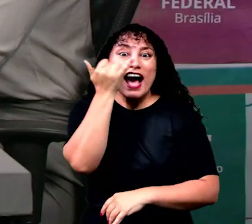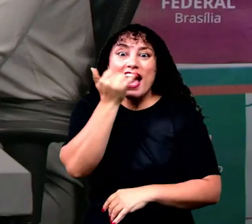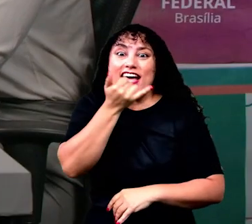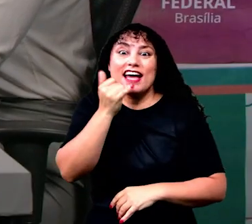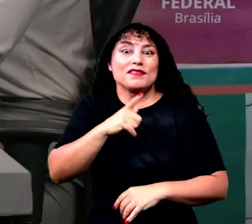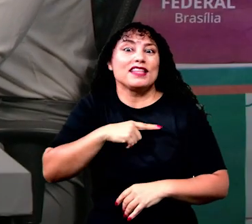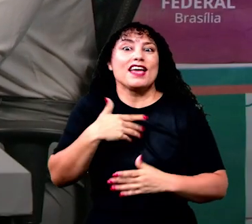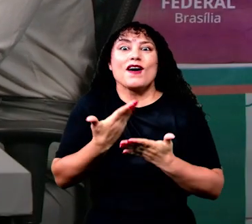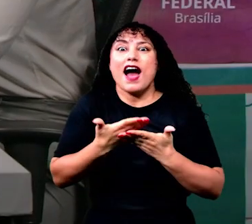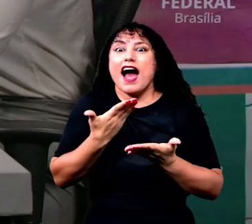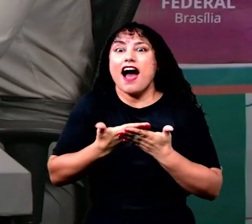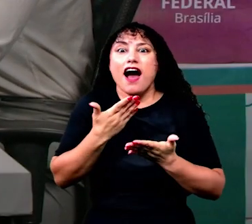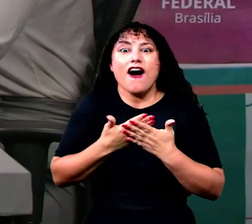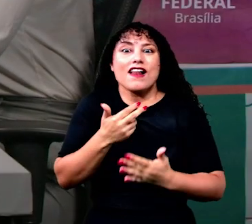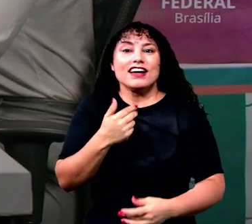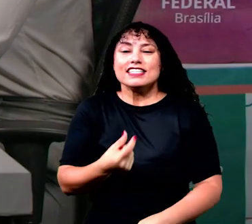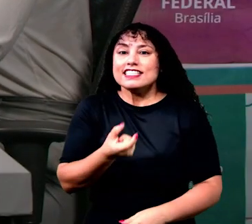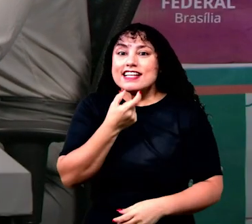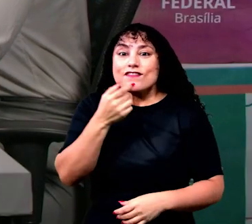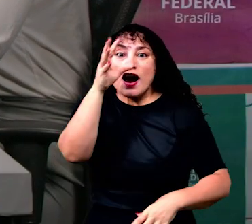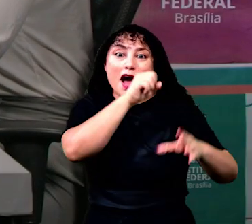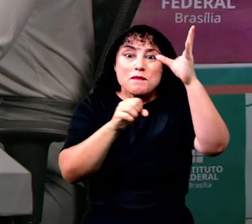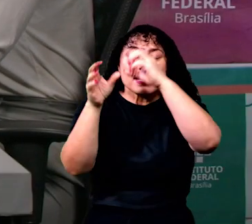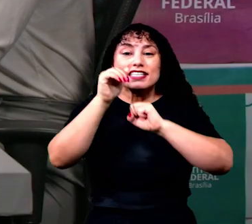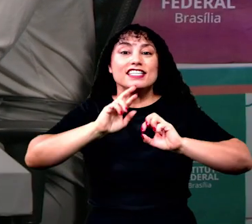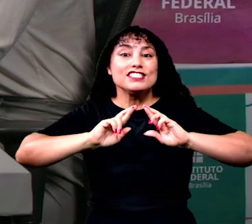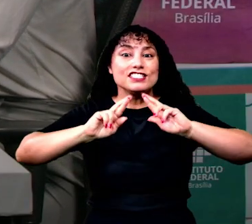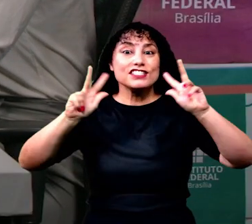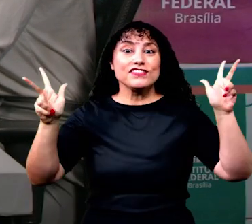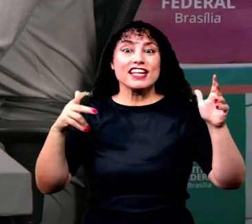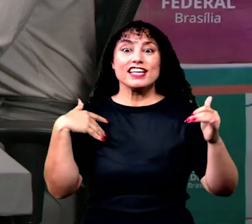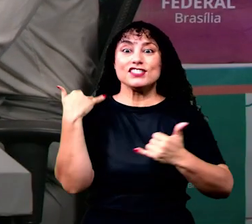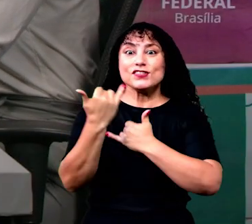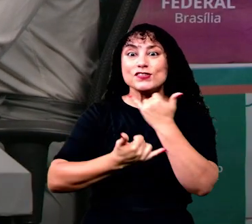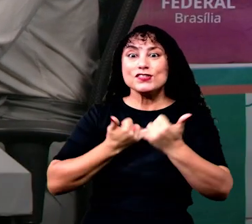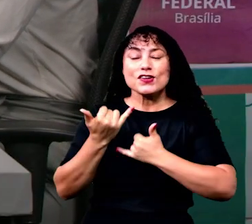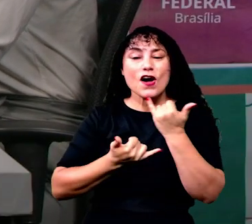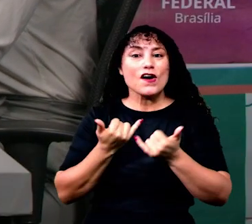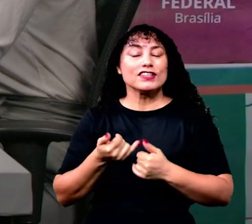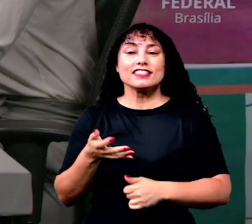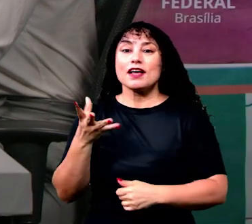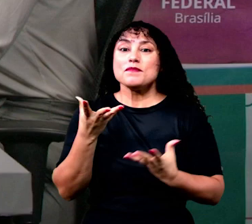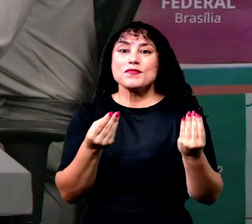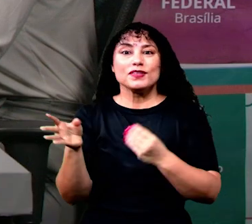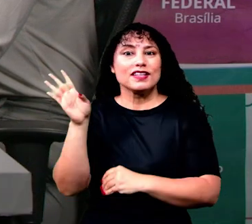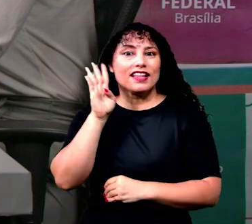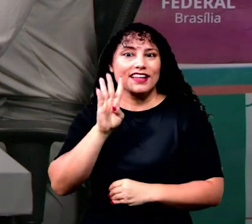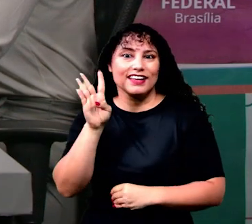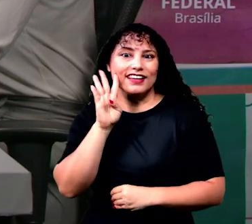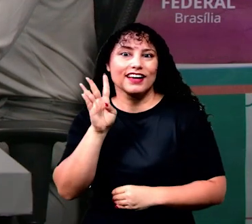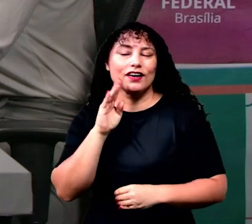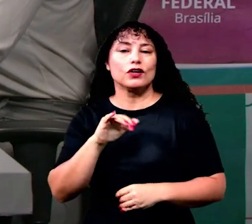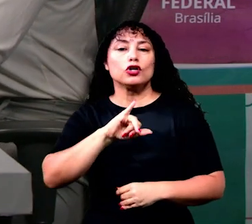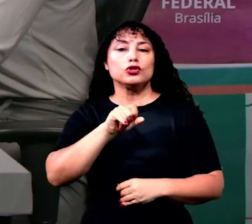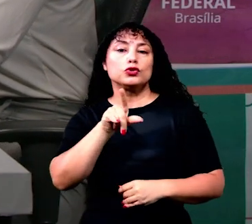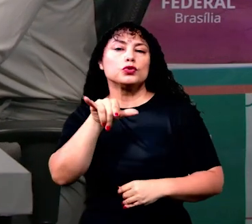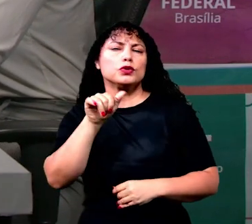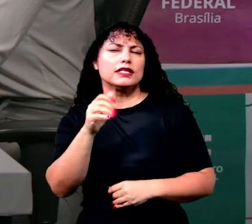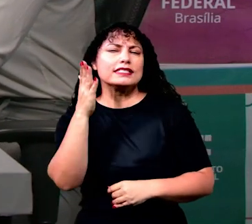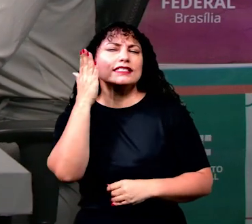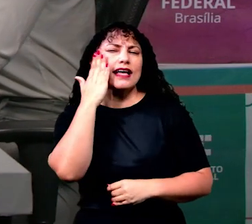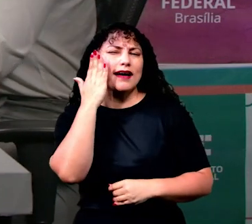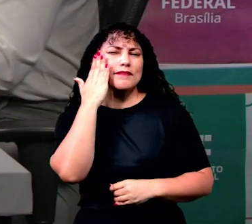aula de inglês hoje, eu vou aprender alguma coisa diferente em um jogo. Isso é muito bacana. Júlia, eu queria